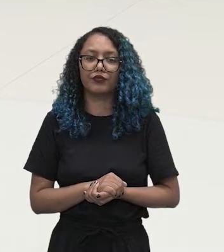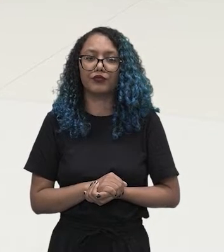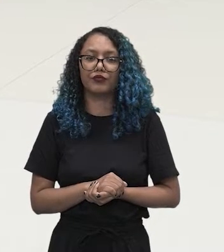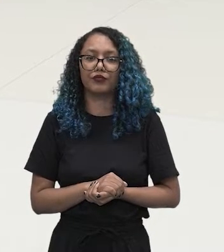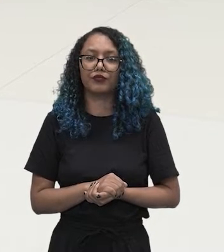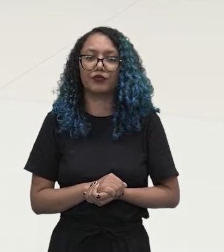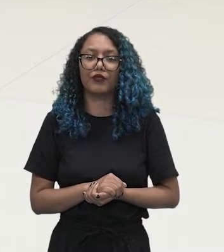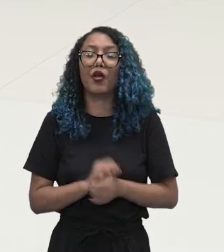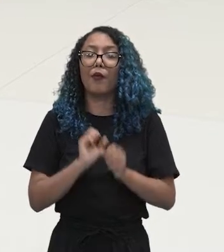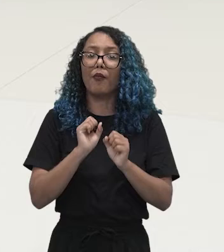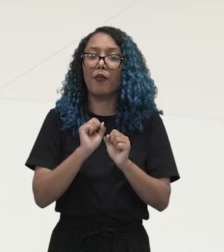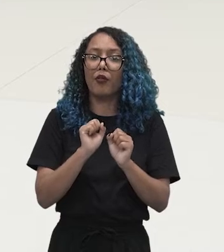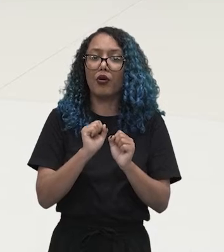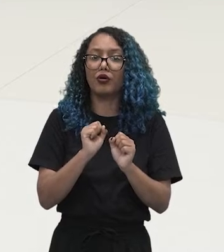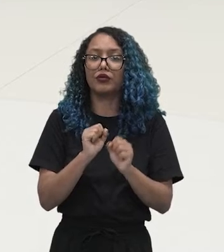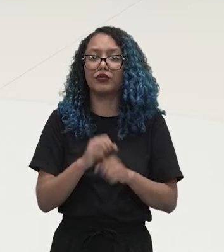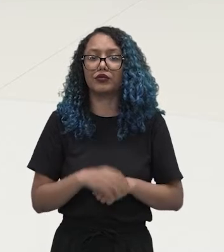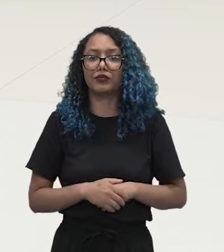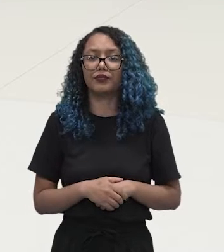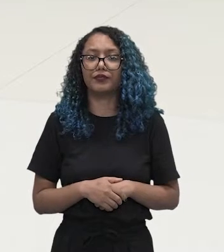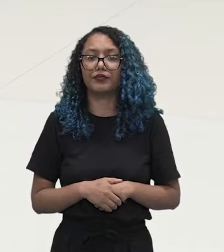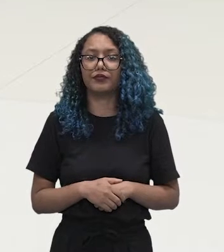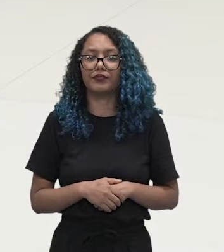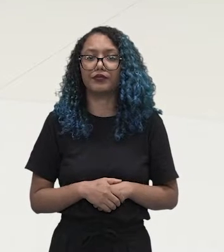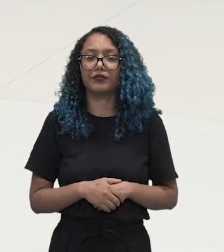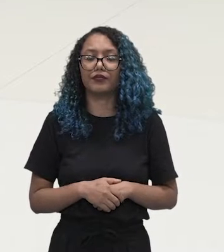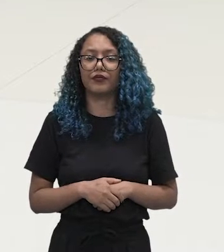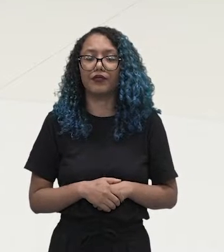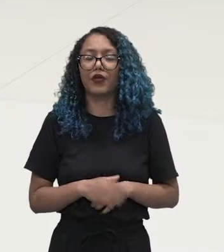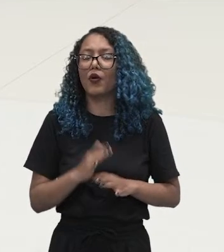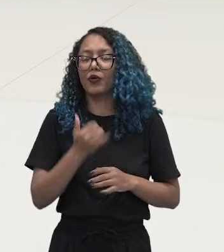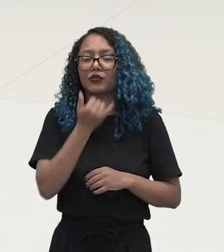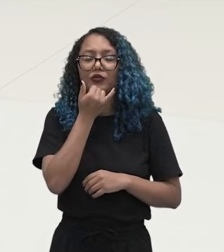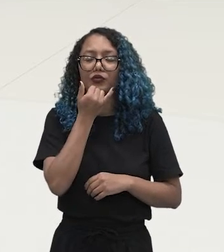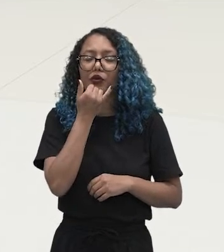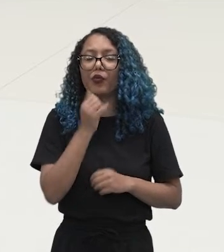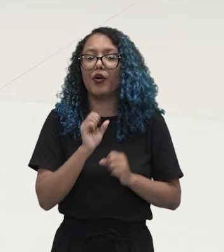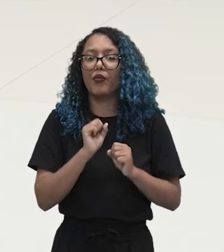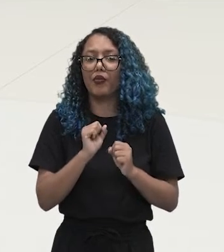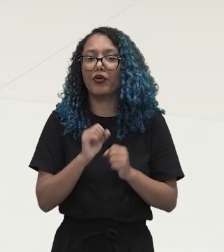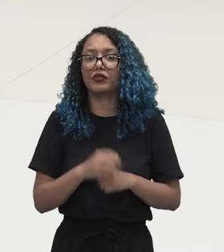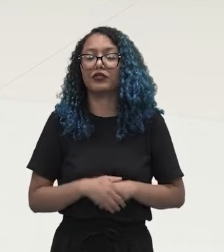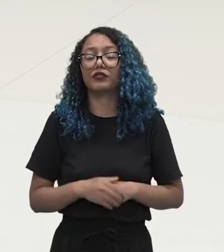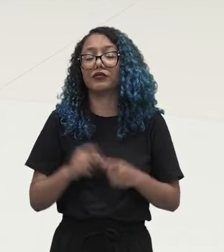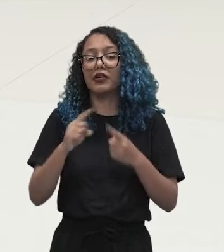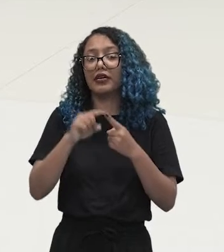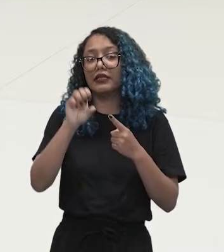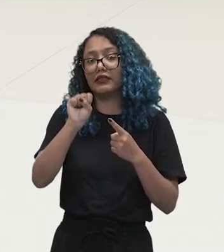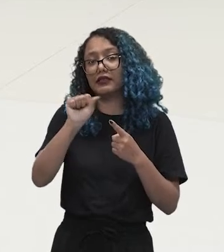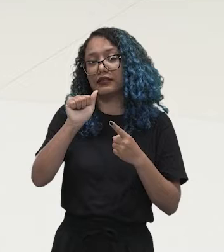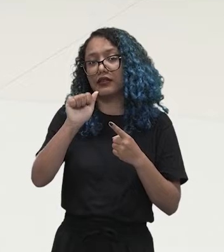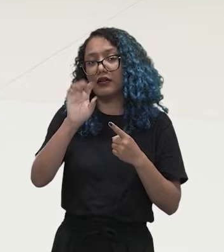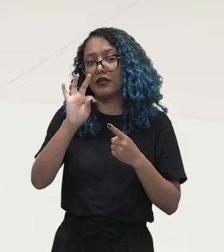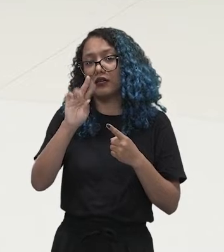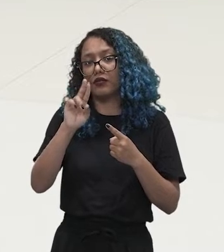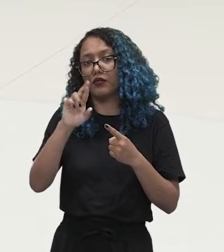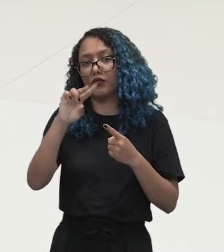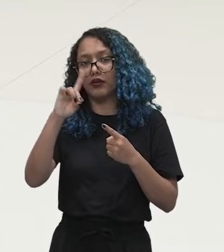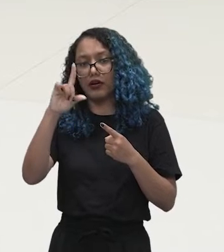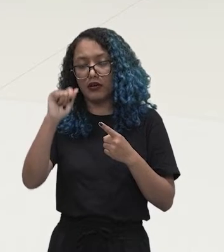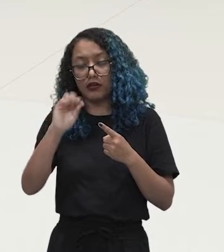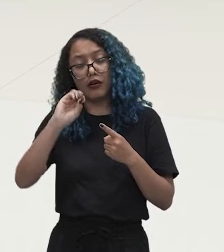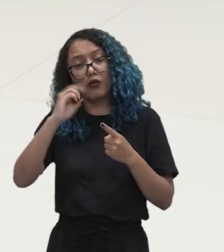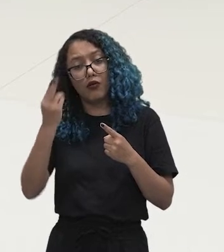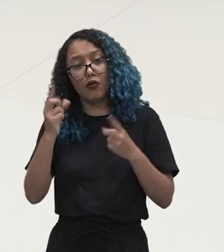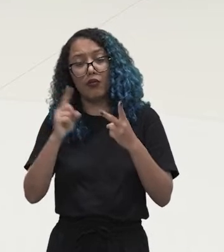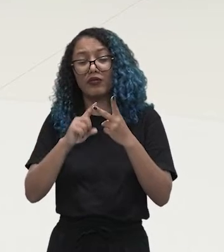ser normal ou ela pode ser ramificada. Não, desculpa, a cadeia pode ser saturada ou pode ser